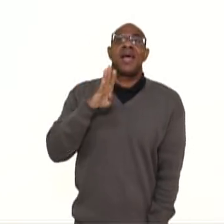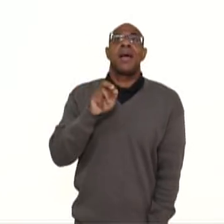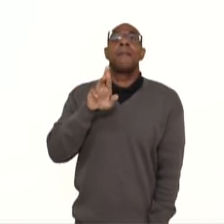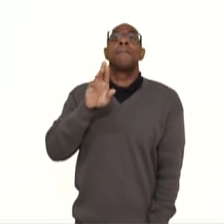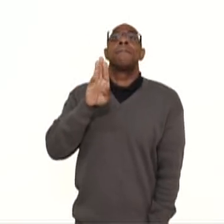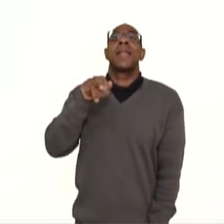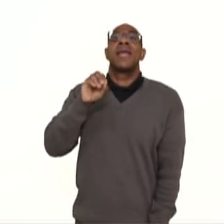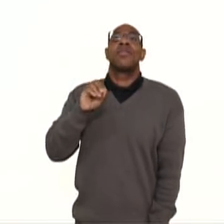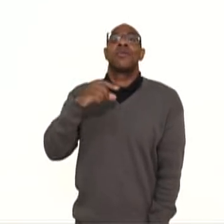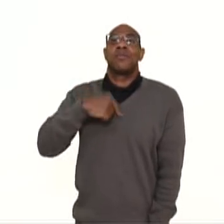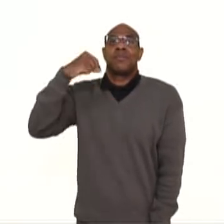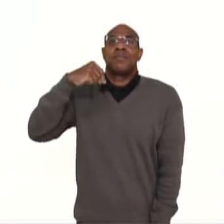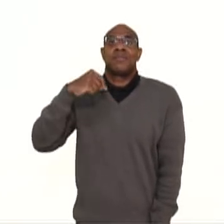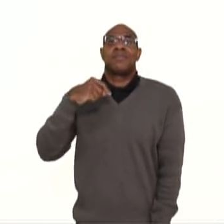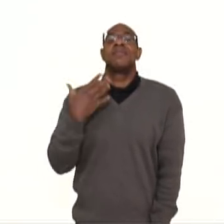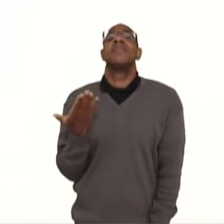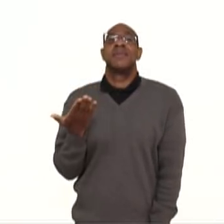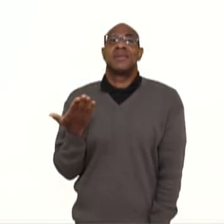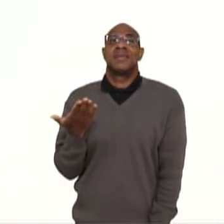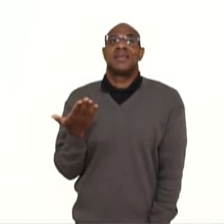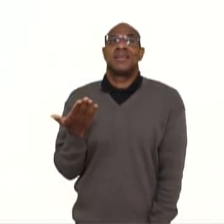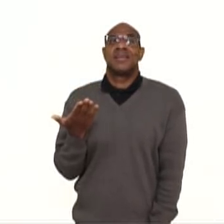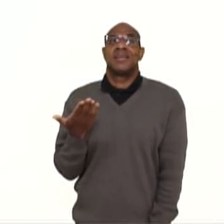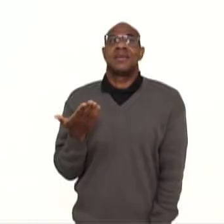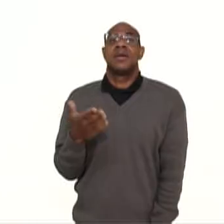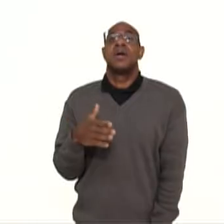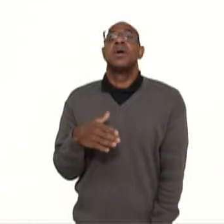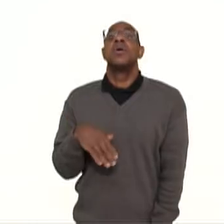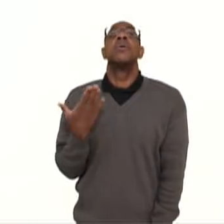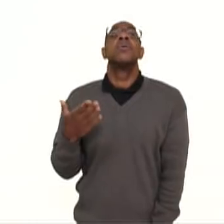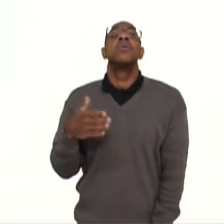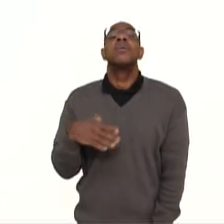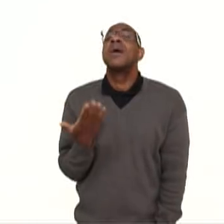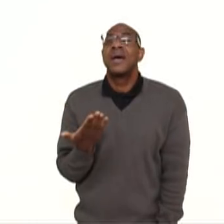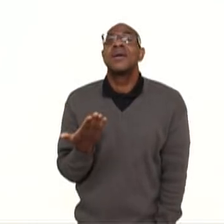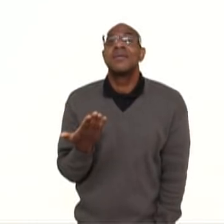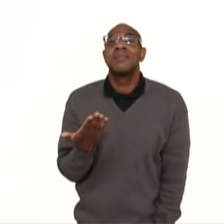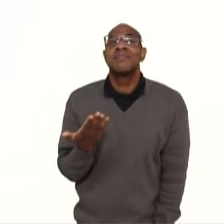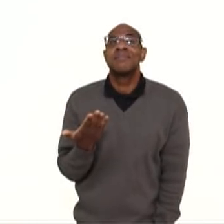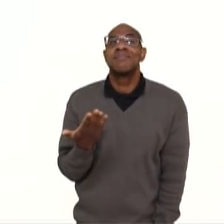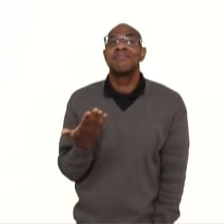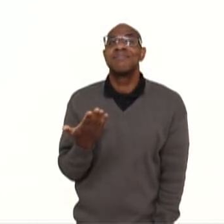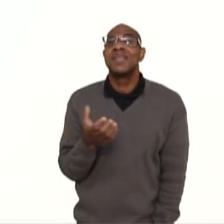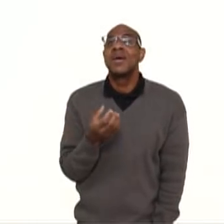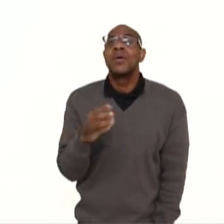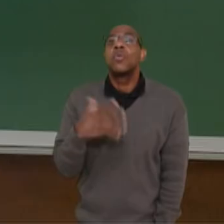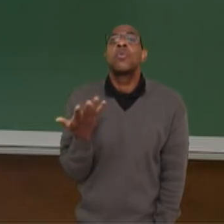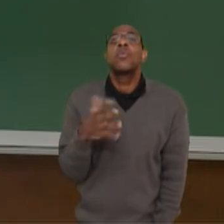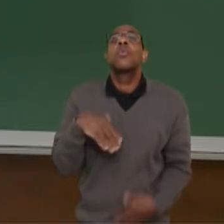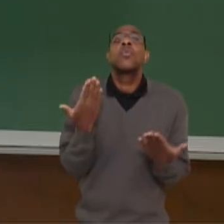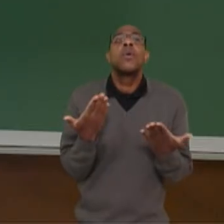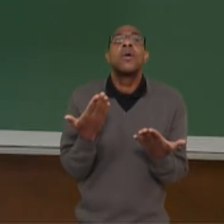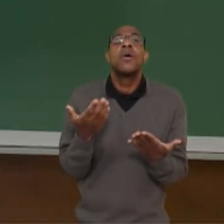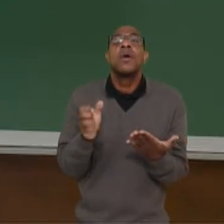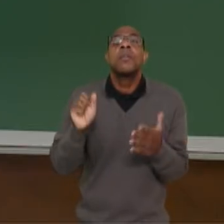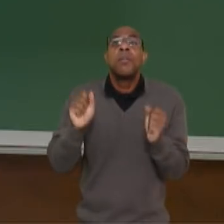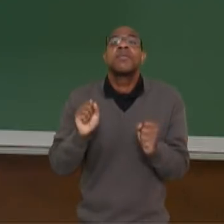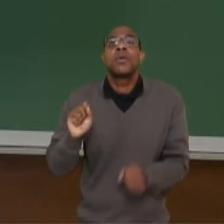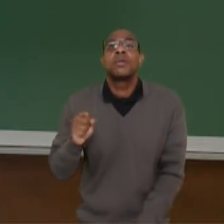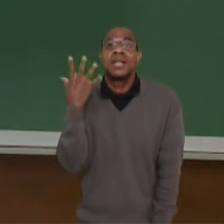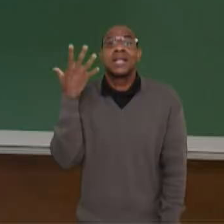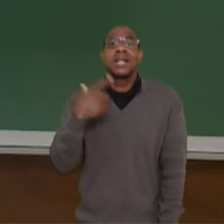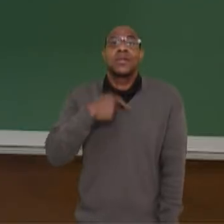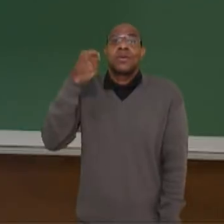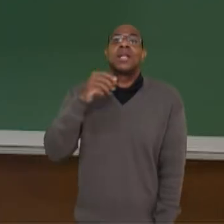numa sacolinha e tirar um nomezinho, qual é a chance de sair o nome do Breno? Qual é a chance de eu sortear um menino